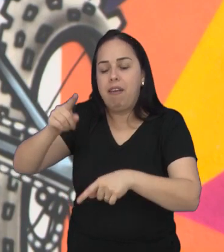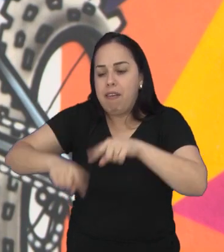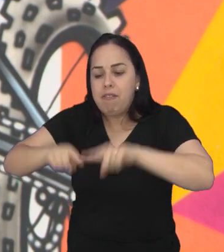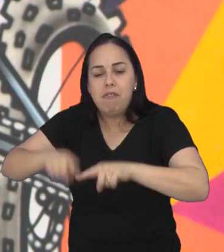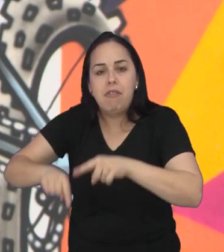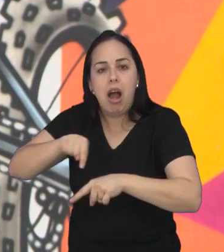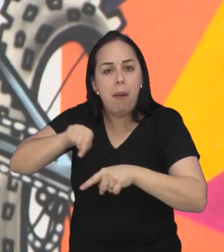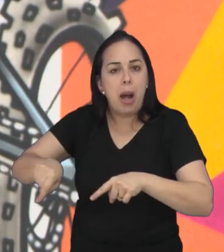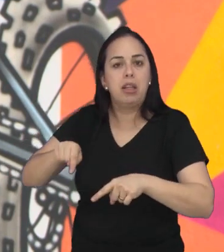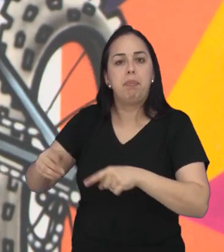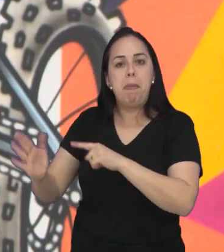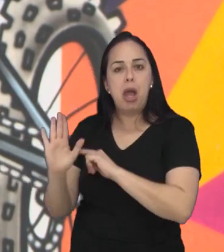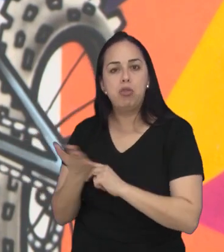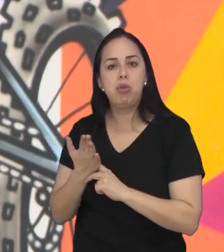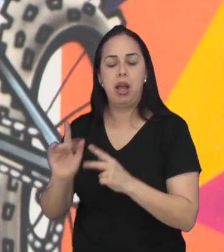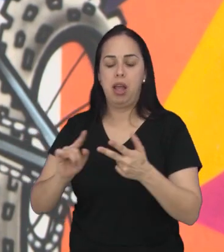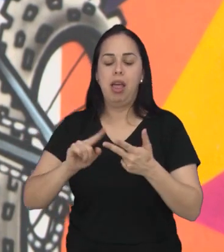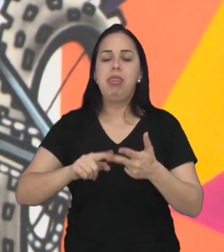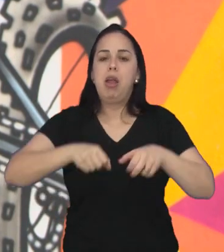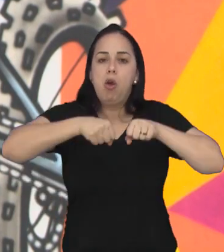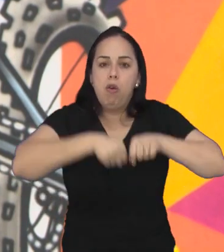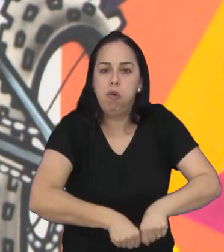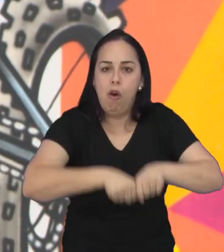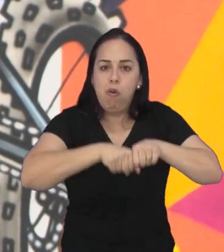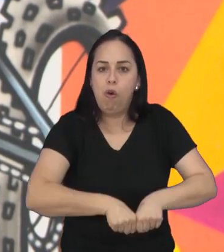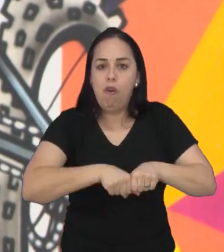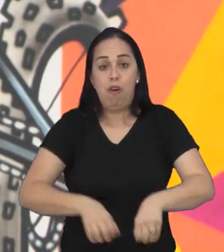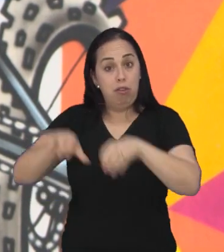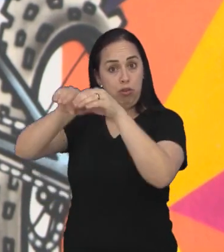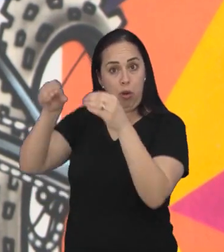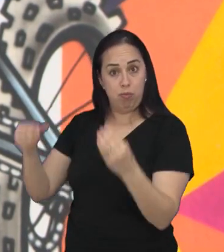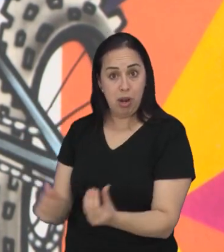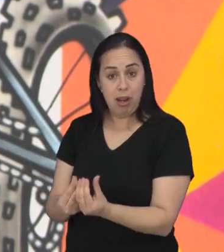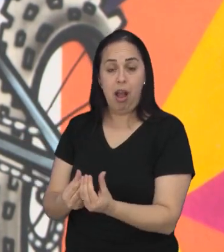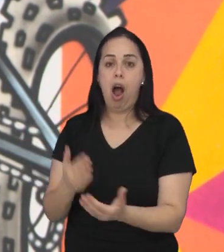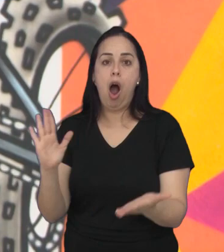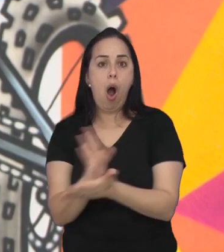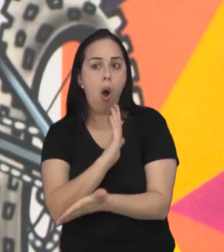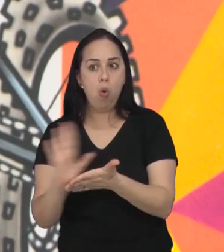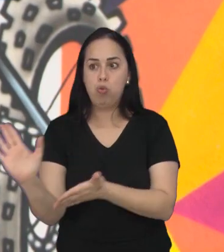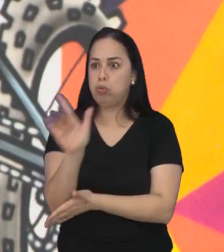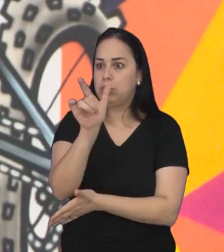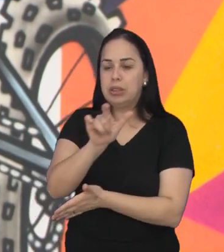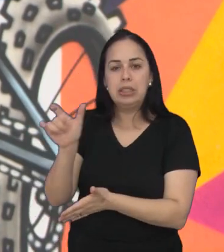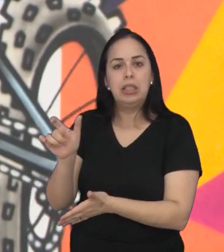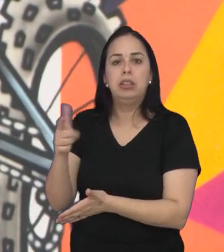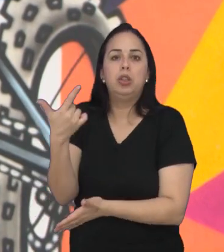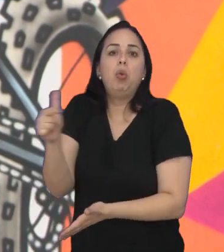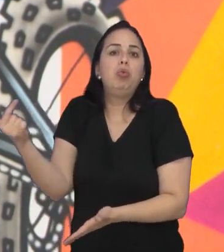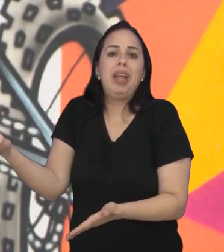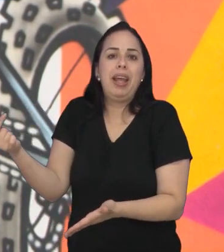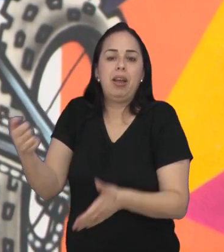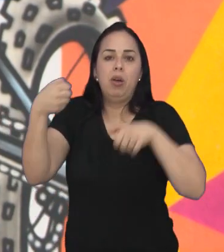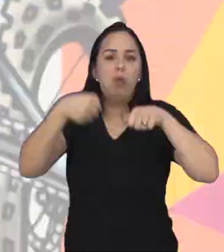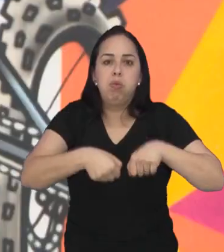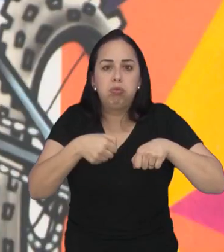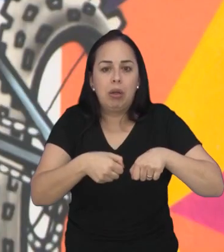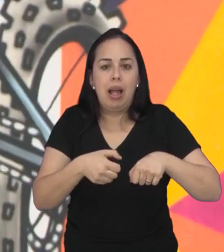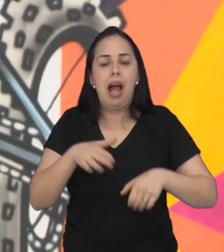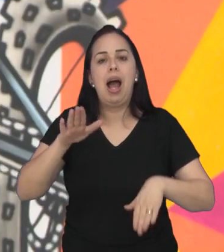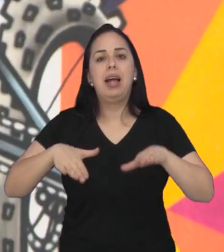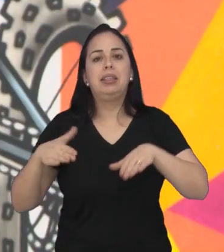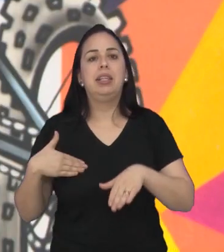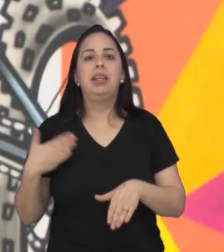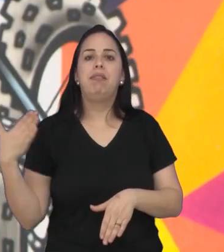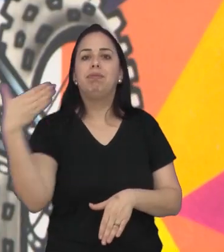bomba e eu acho que assim o mais interessante é essa bomba tá aqui colocada porque muitos ciclistas às vezes não tem condições de trazer uma bomba Às